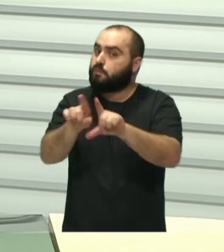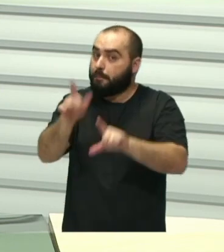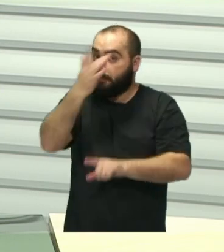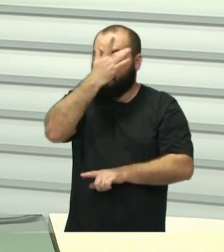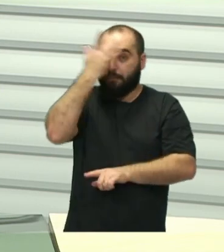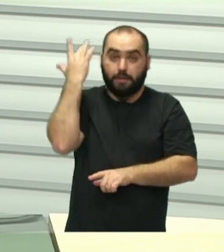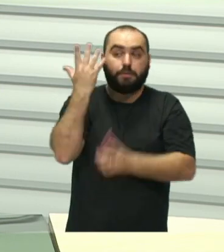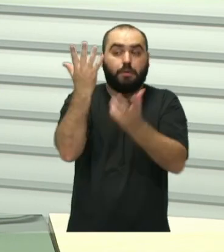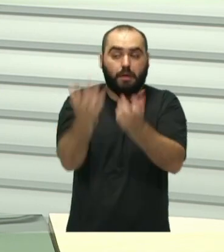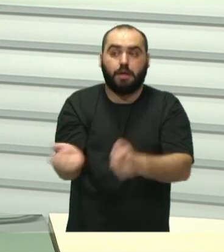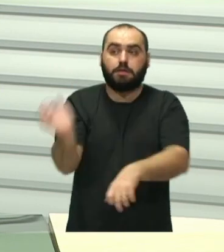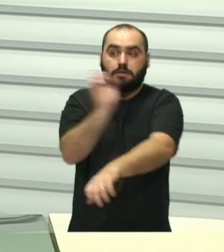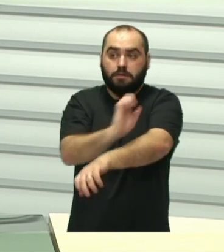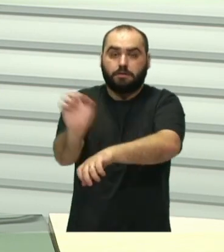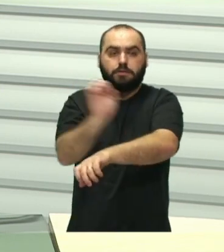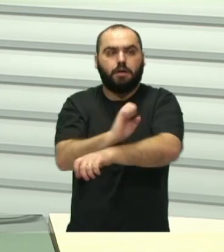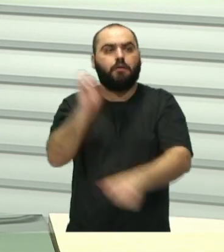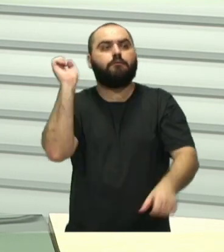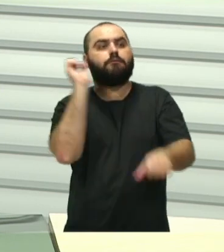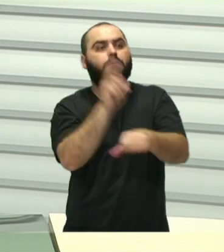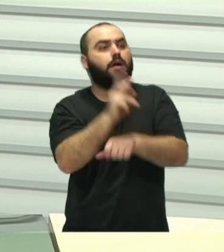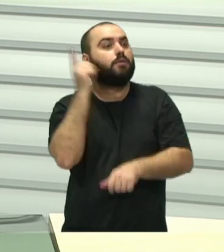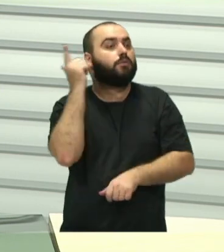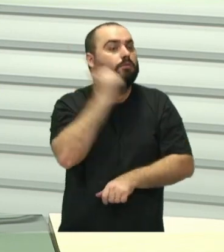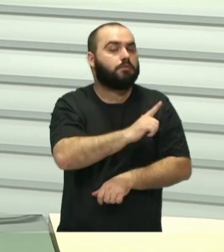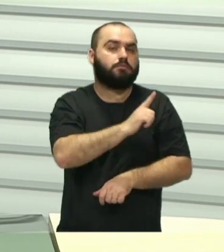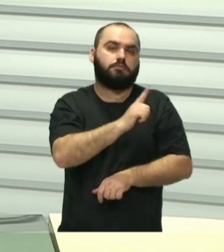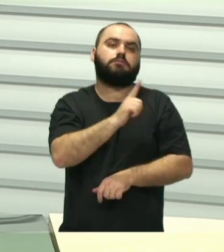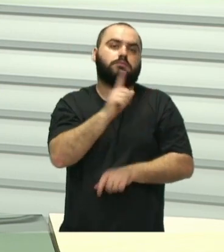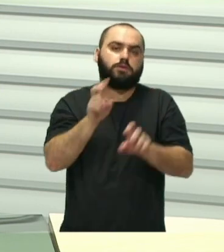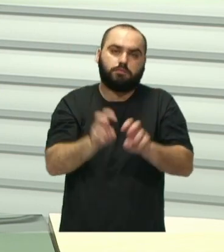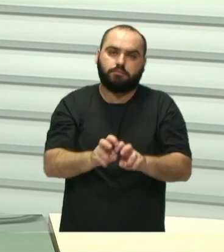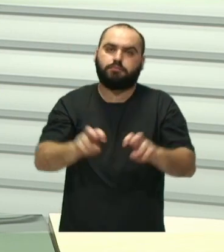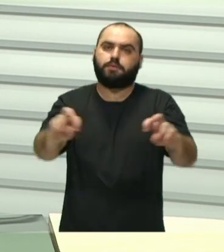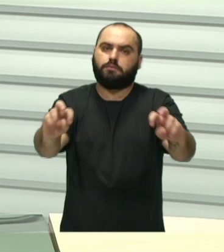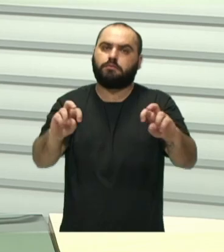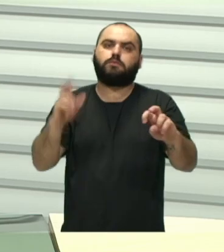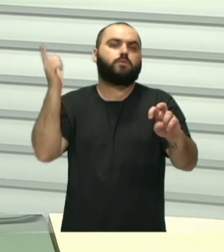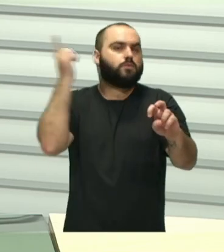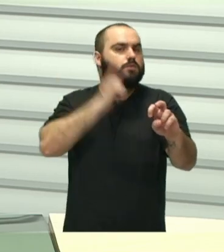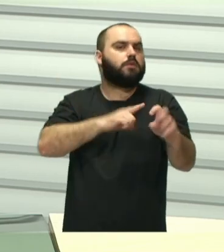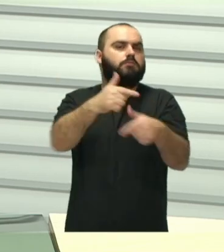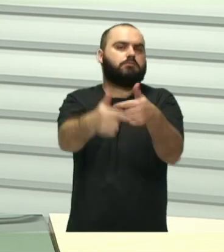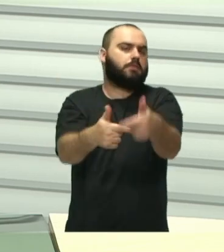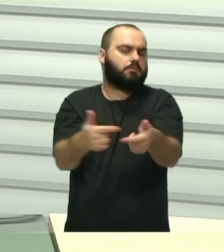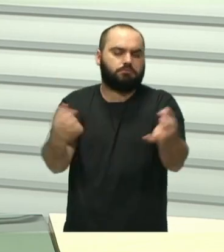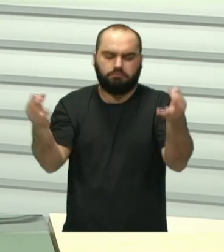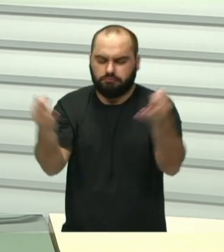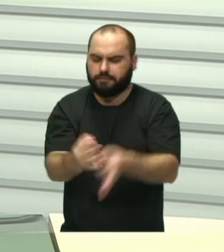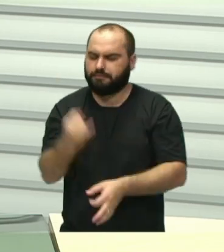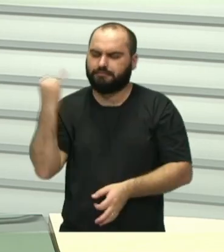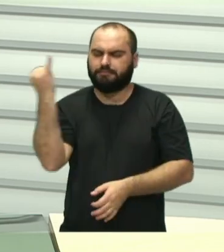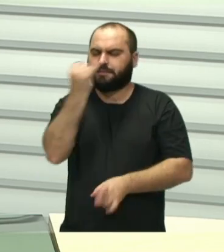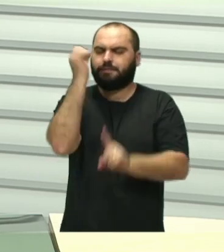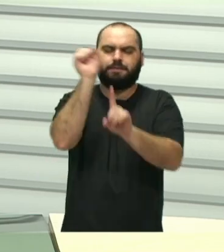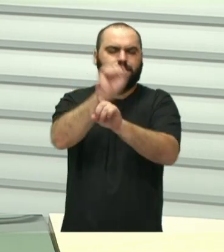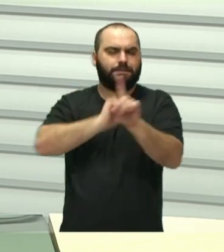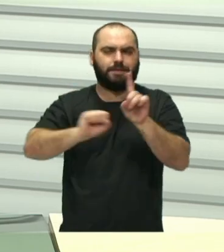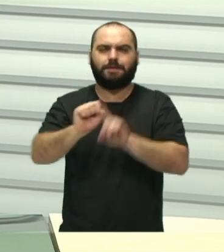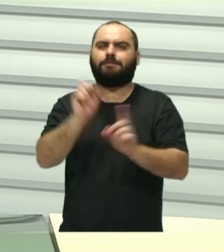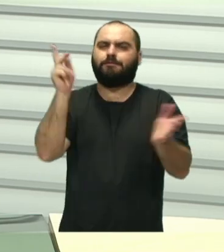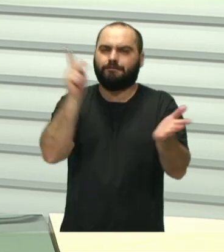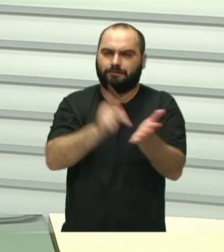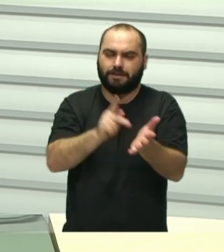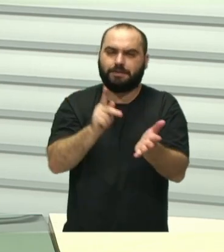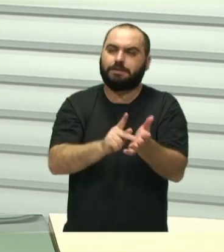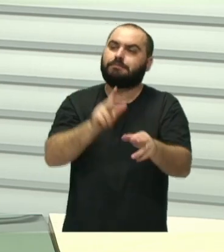que querem São José também posso encontrar essas vagas e o balcão faz um trabalho e entendo muito importante grande relevância social e que